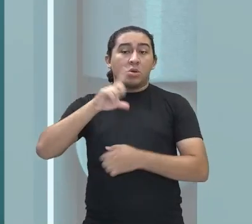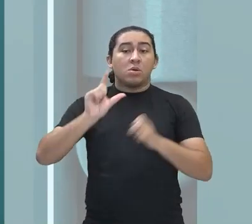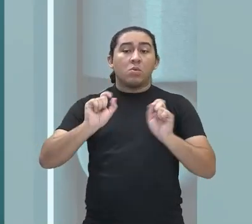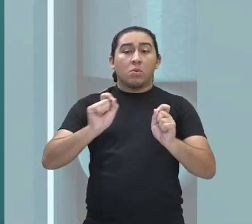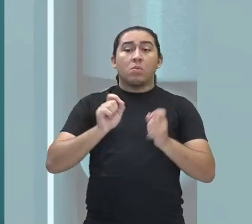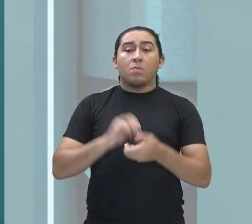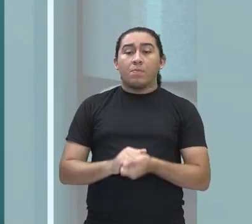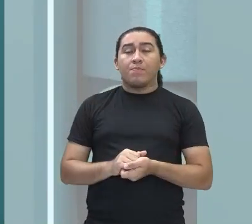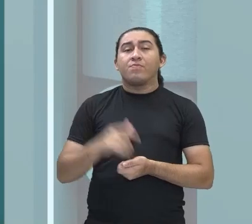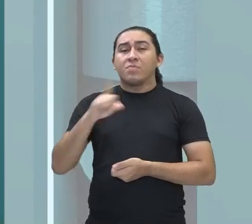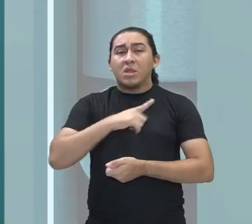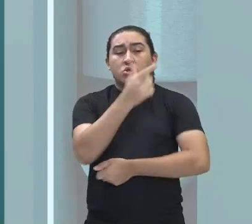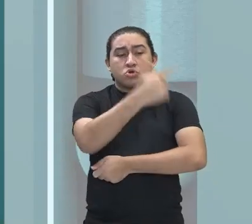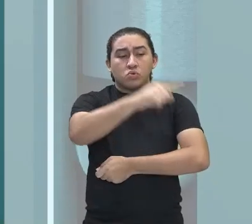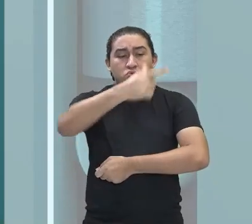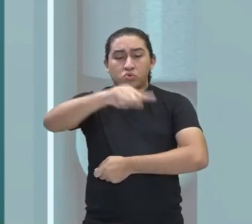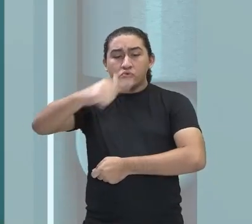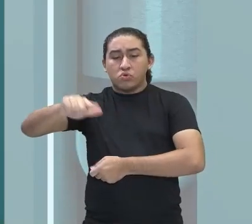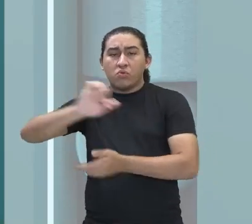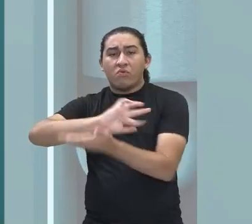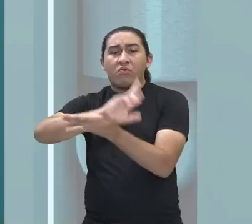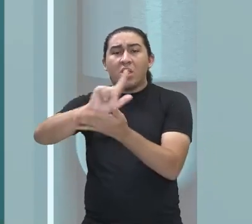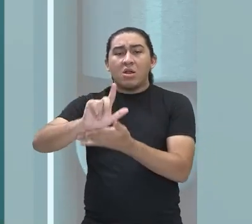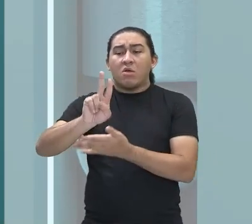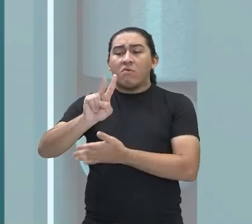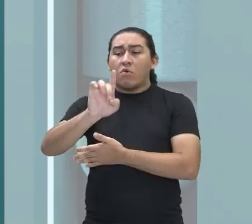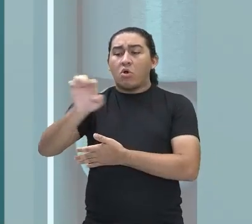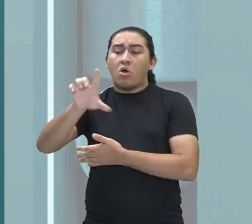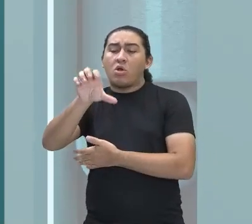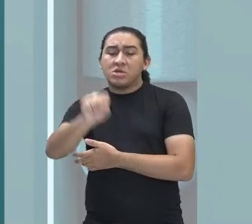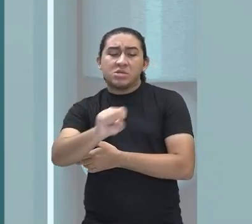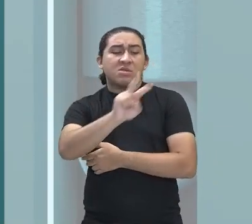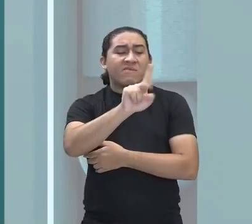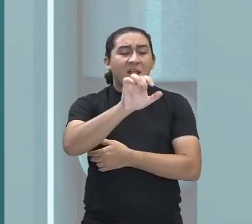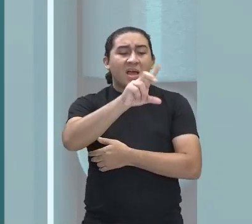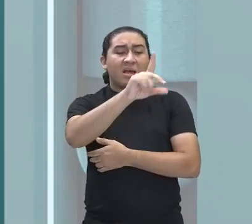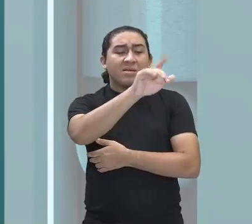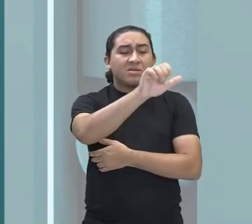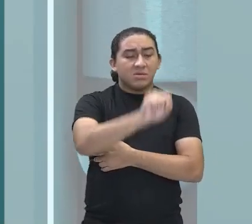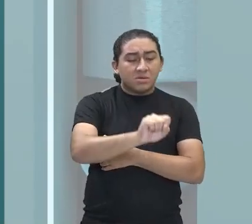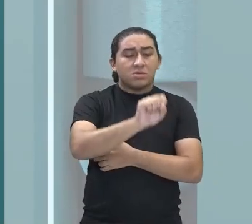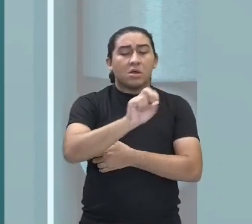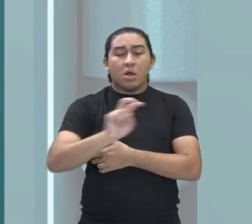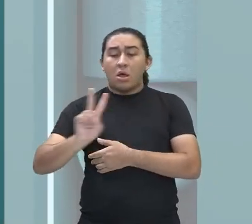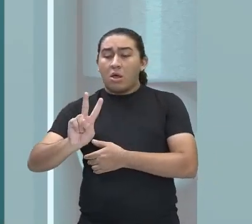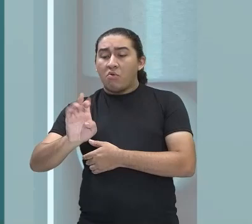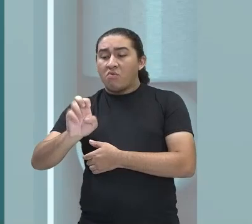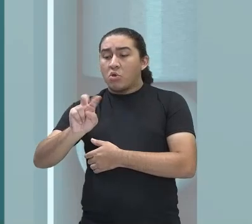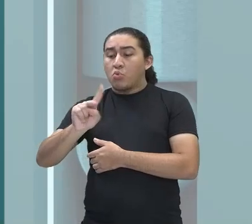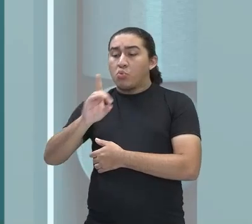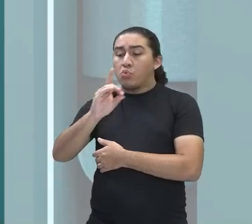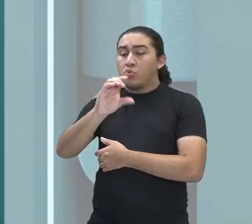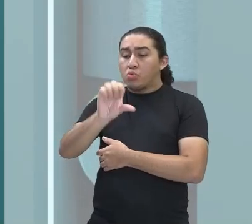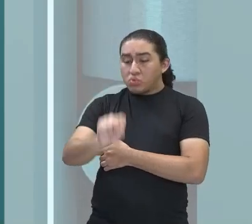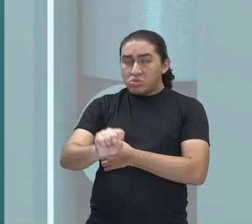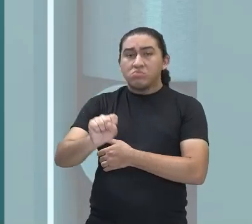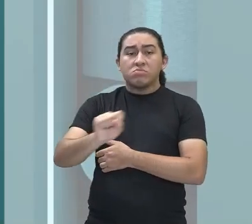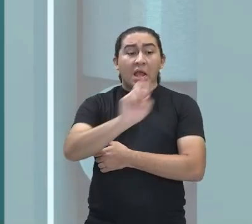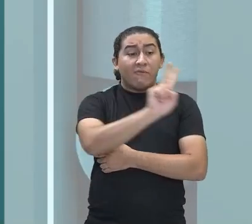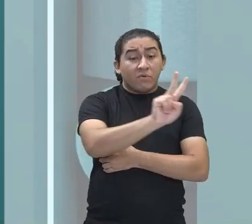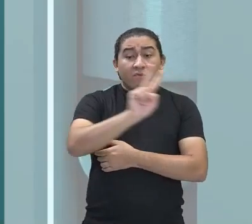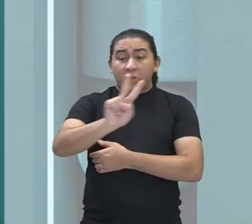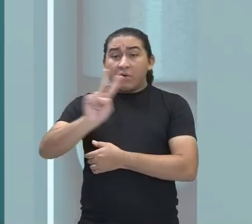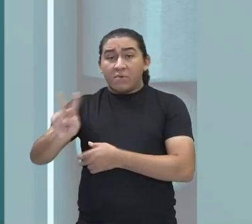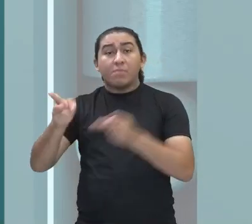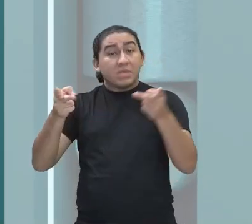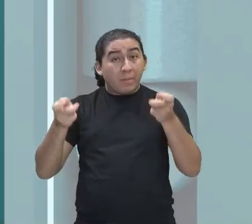ele repete várias vezes. Vozes, veladas, veludos, vozes. Então ele repete várias